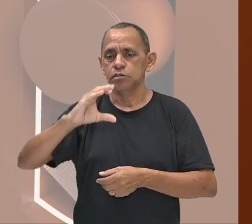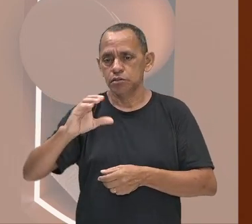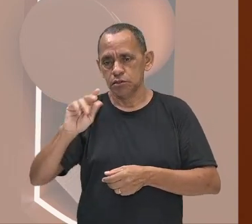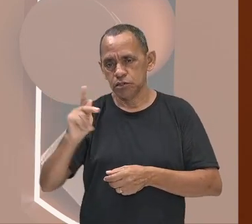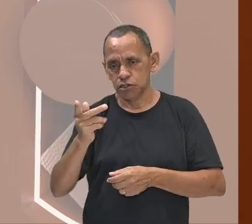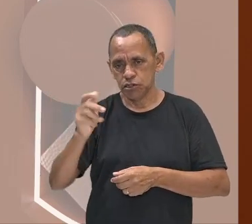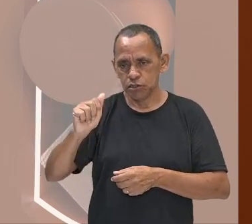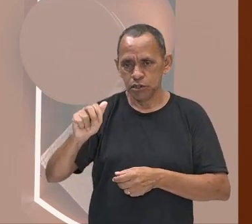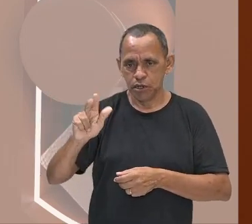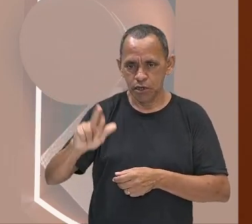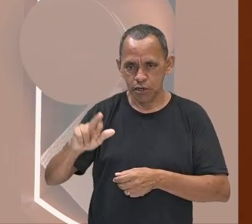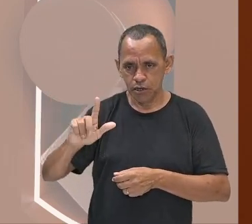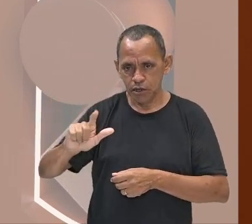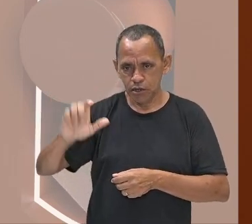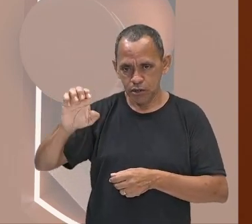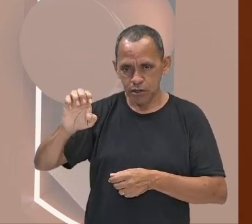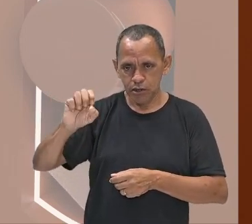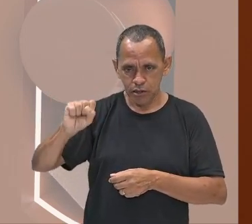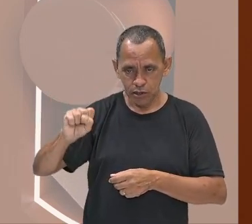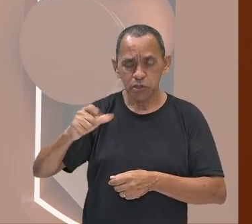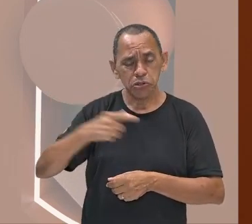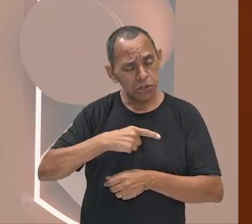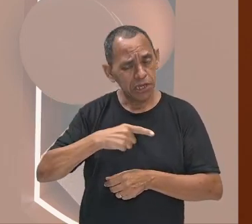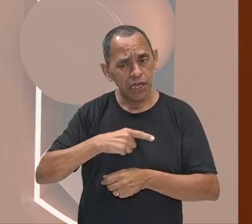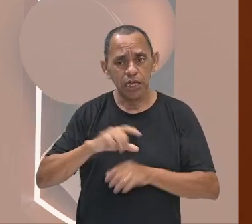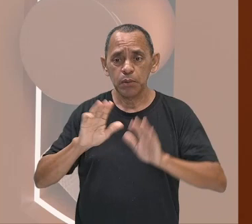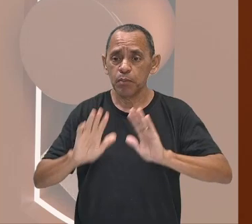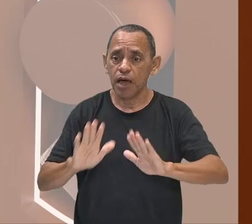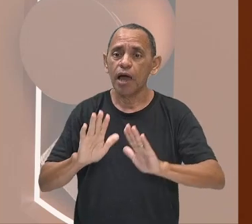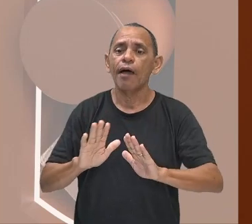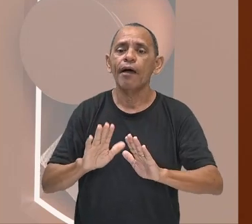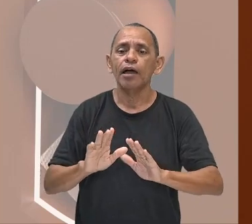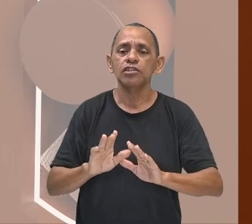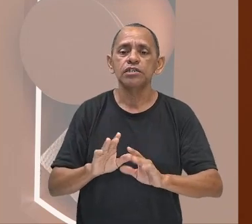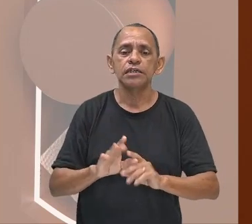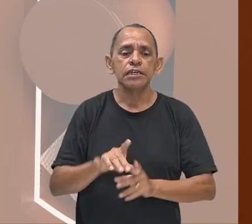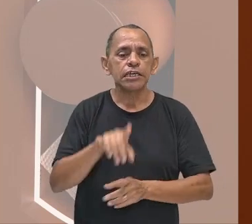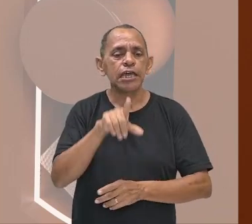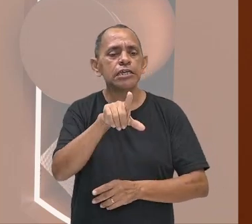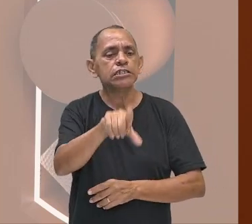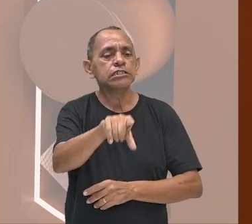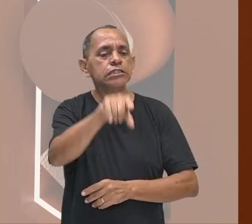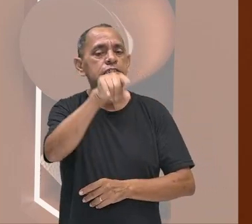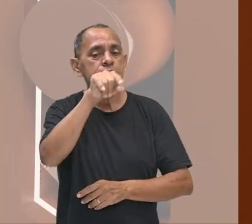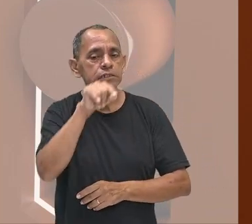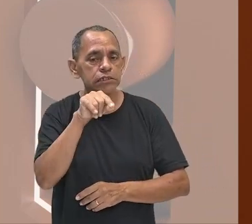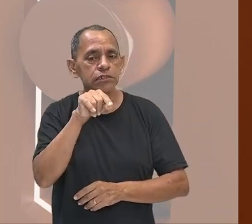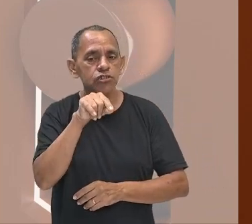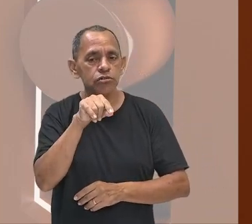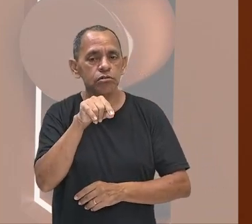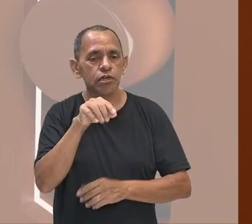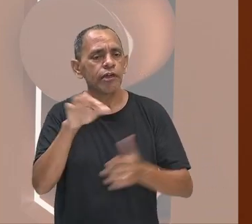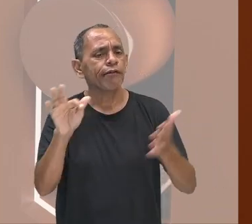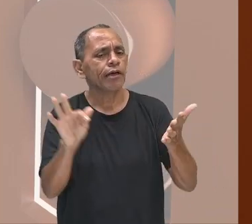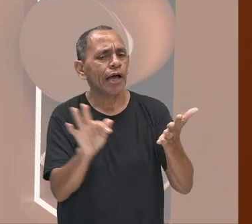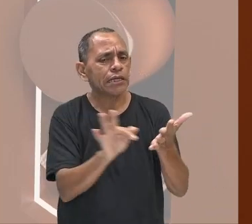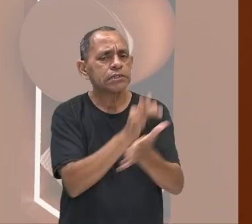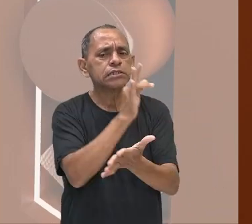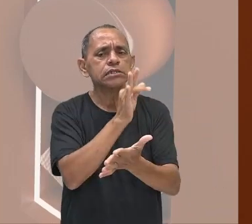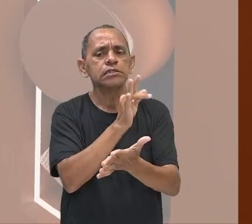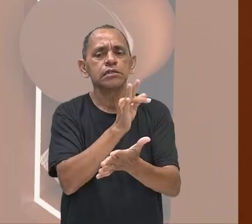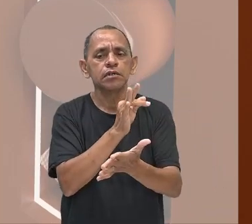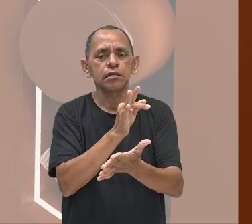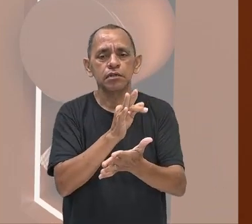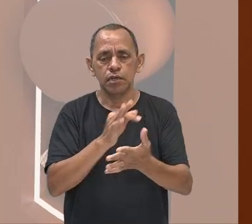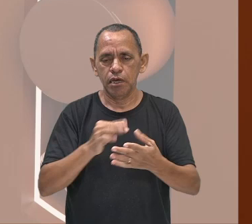rei Charles. Ele existe, está lá, reina, tem uma grande influência, mas as decisões políticas na